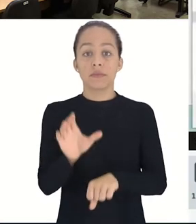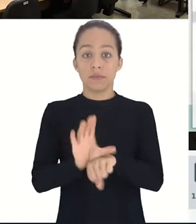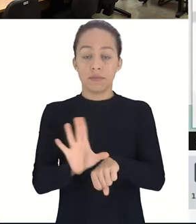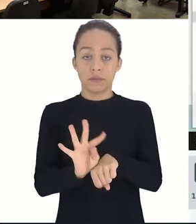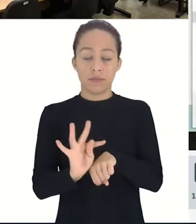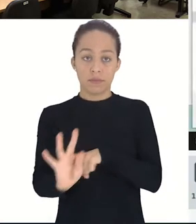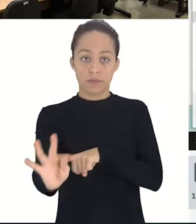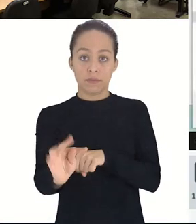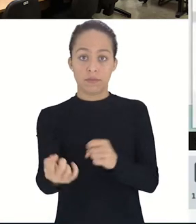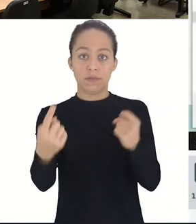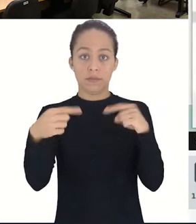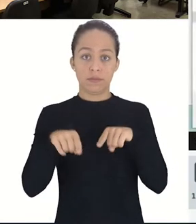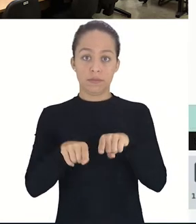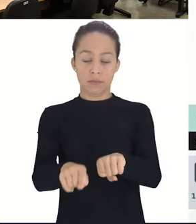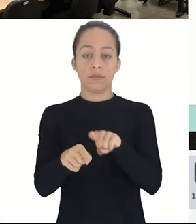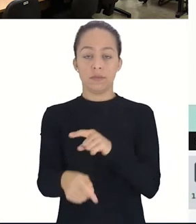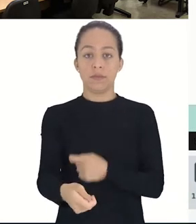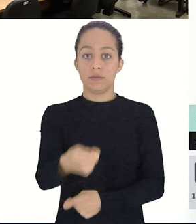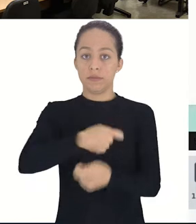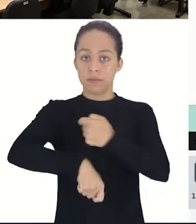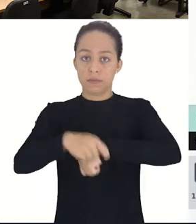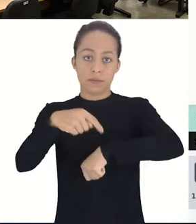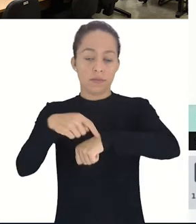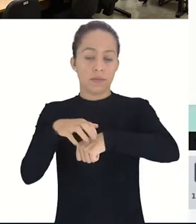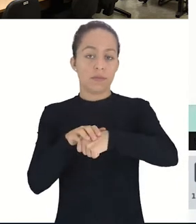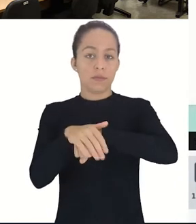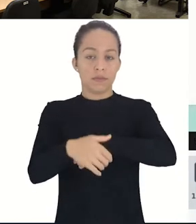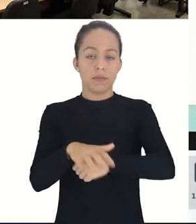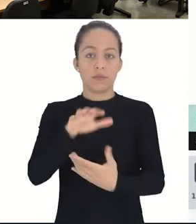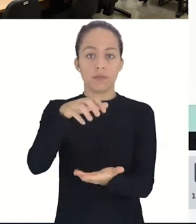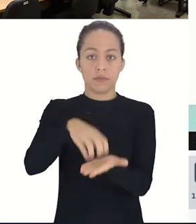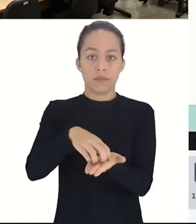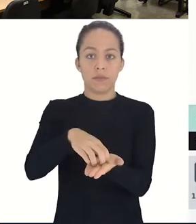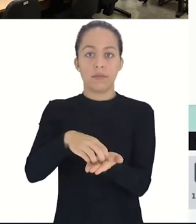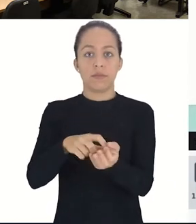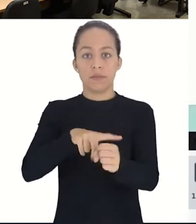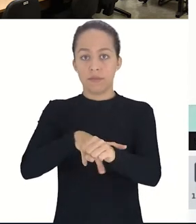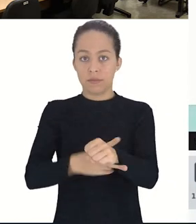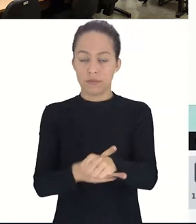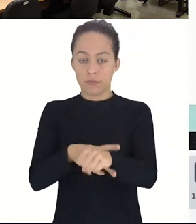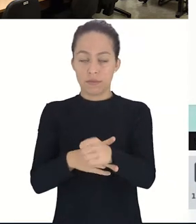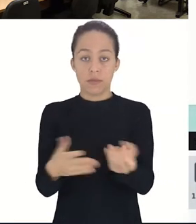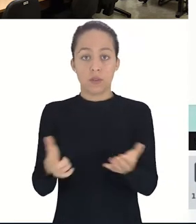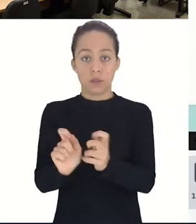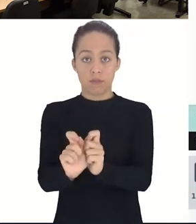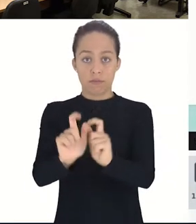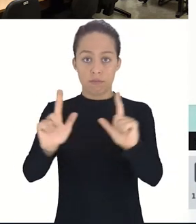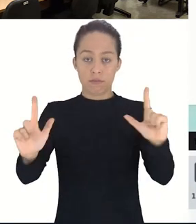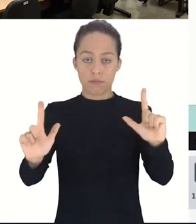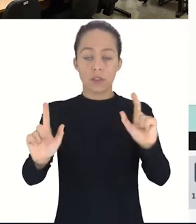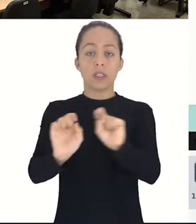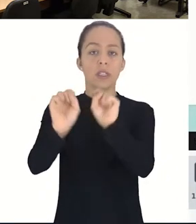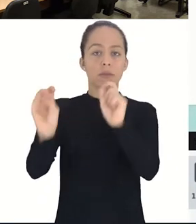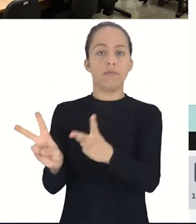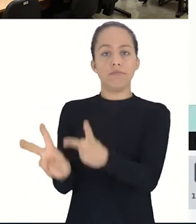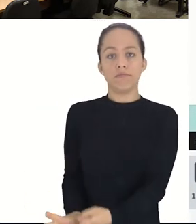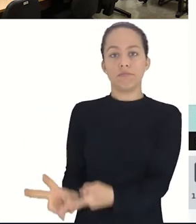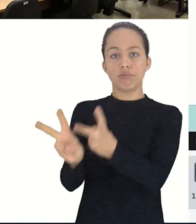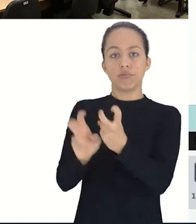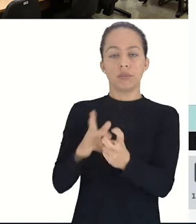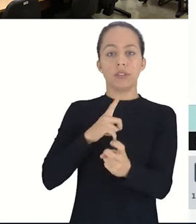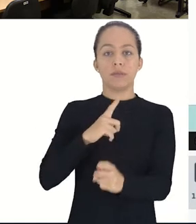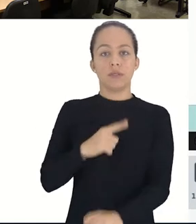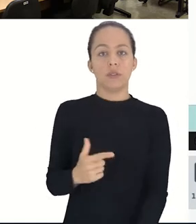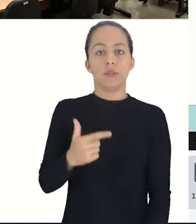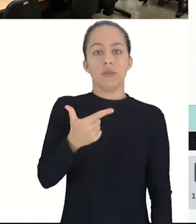Curso técnico concomitante administração noturno campus Guarapari. Vamos abrir o arquivo. O sistema já